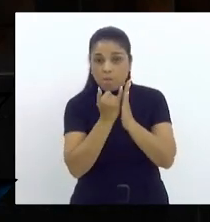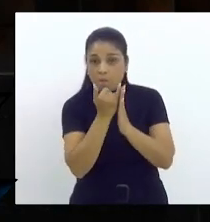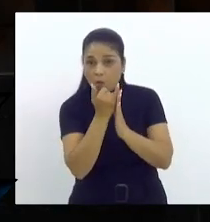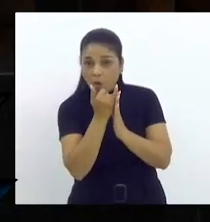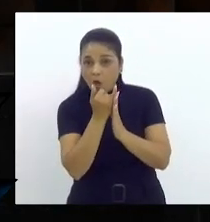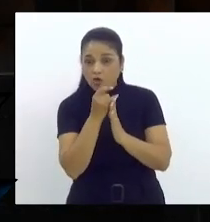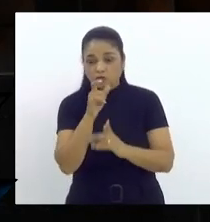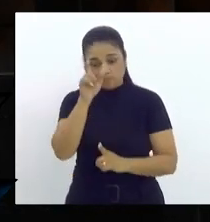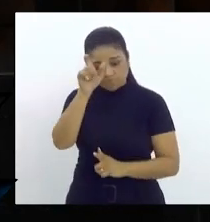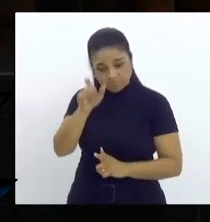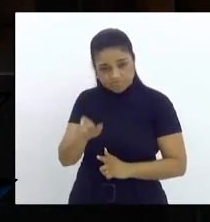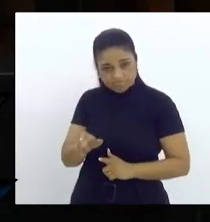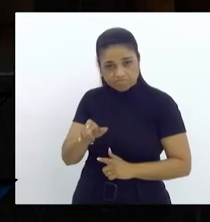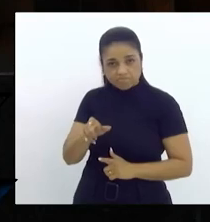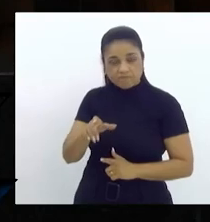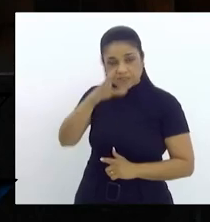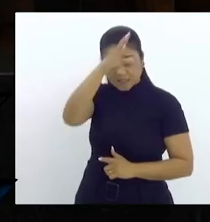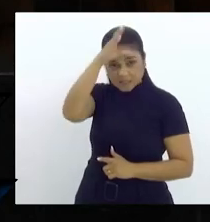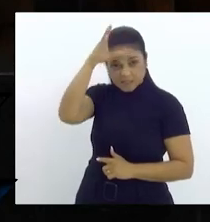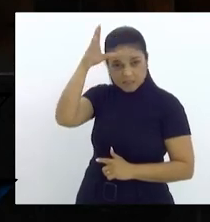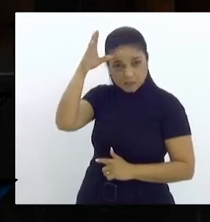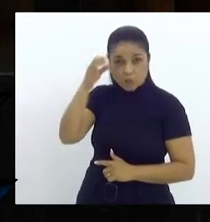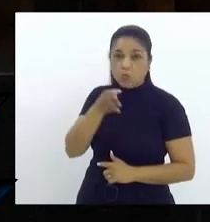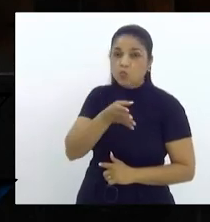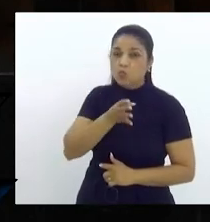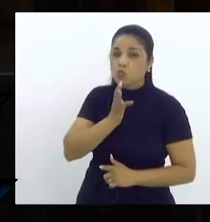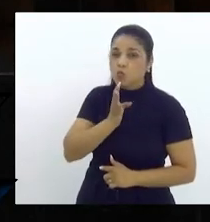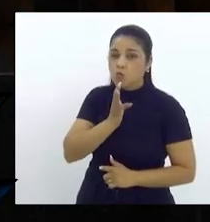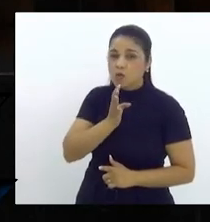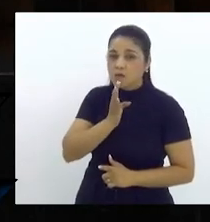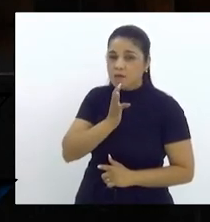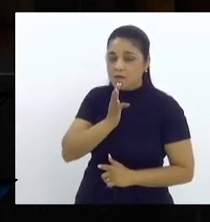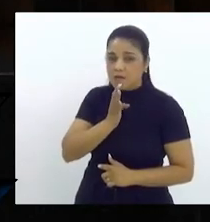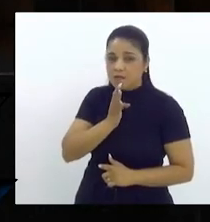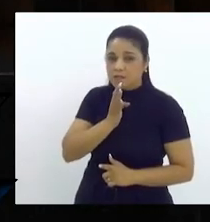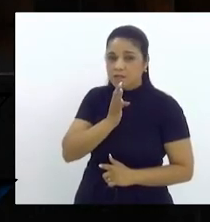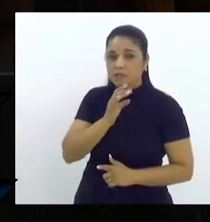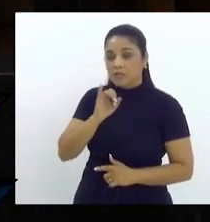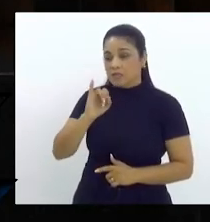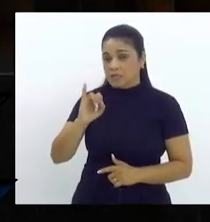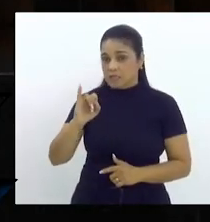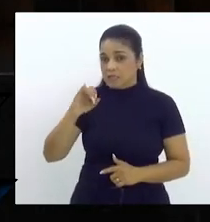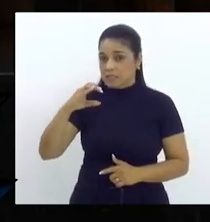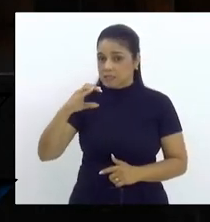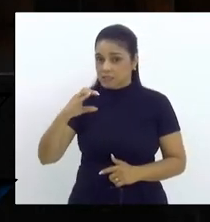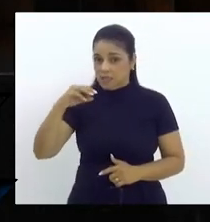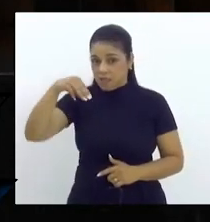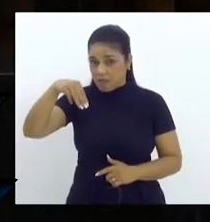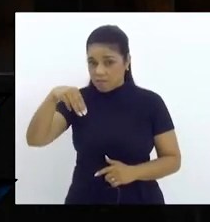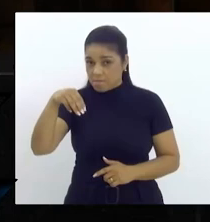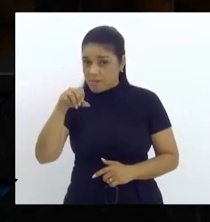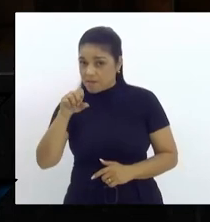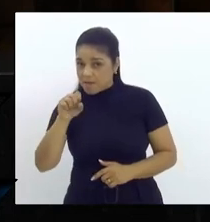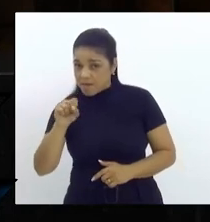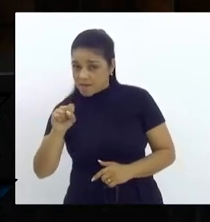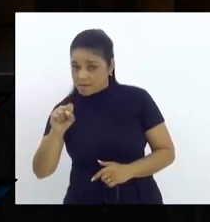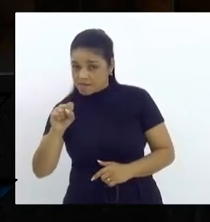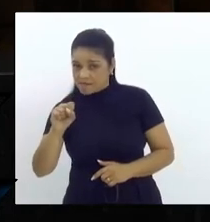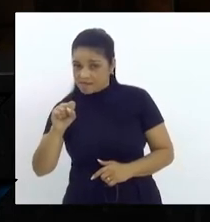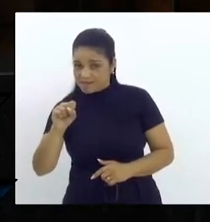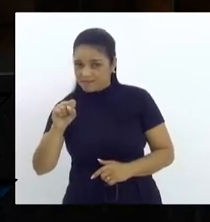o cidadão mais conhece sobre o consumo é o ICMS, Imposto